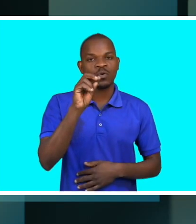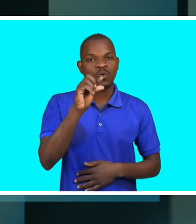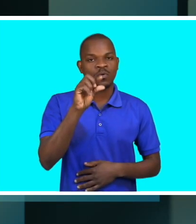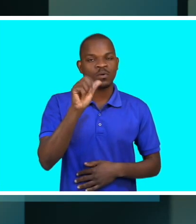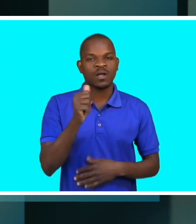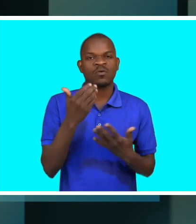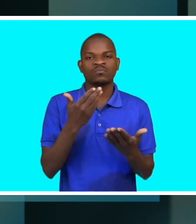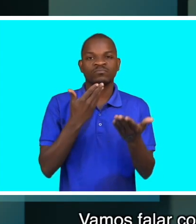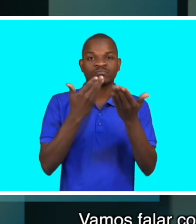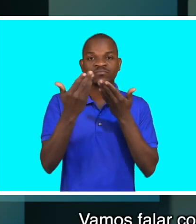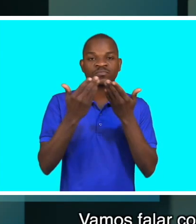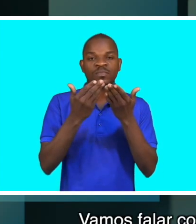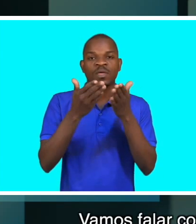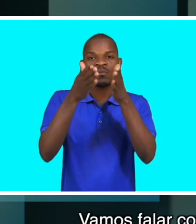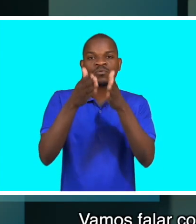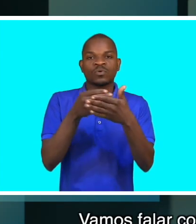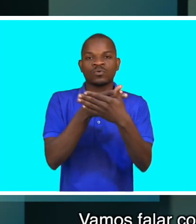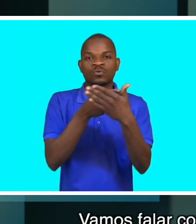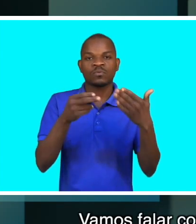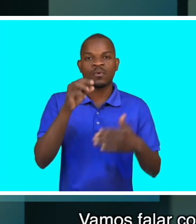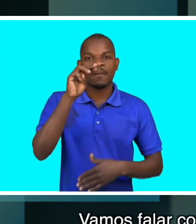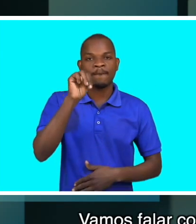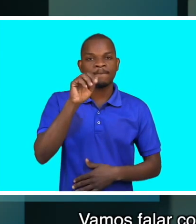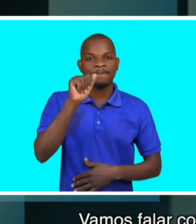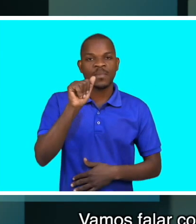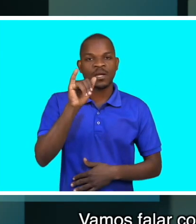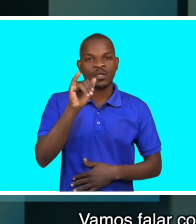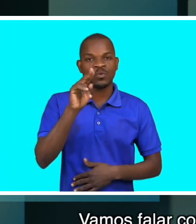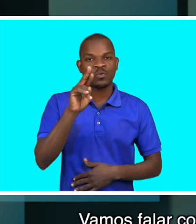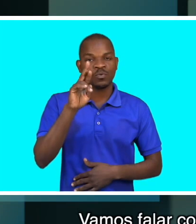E vamos falar com o senhor Manchur